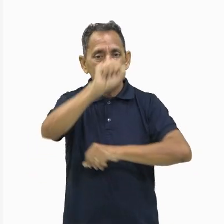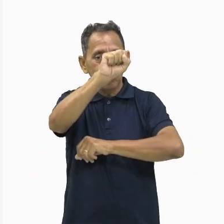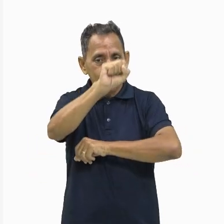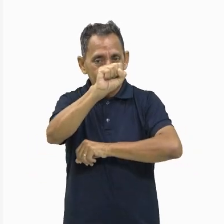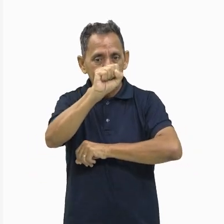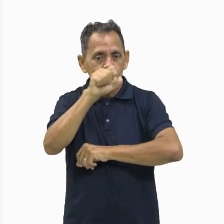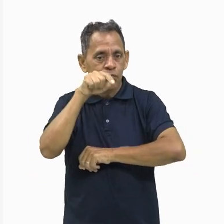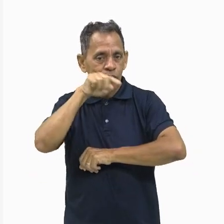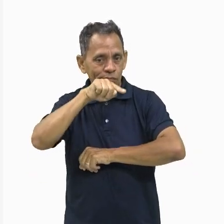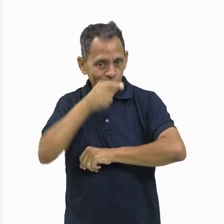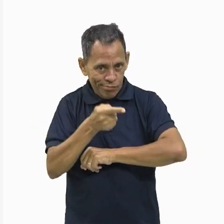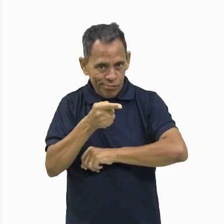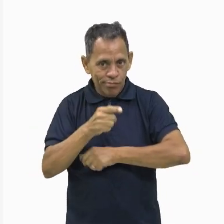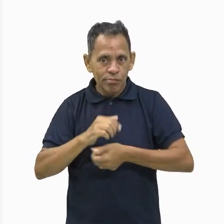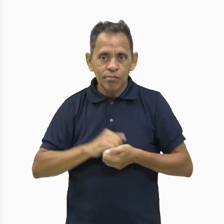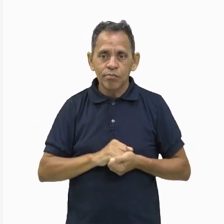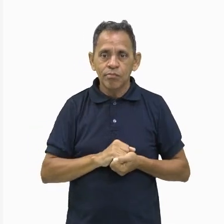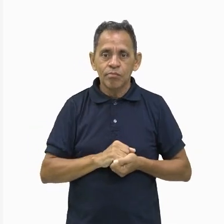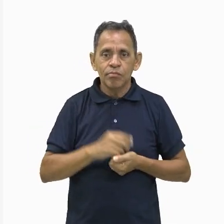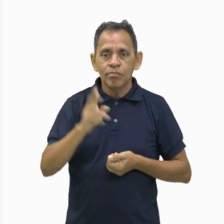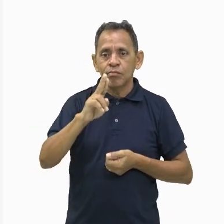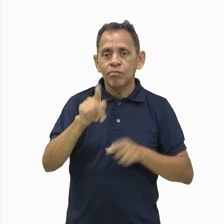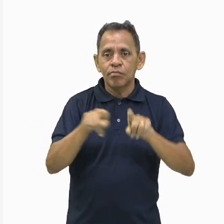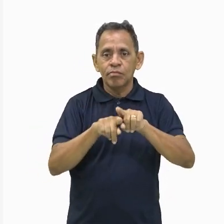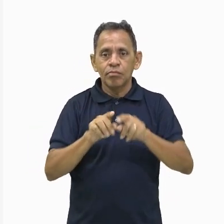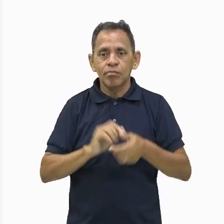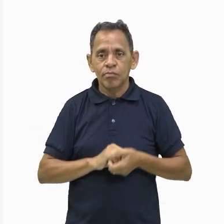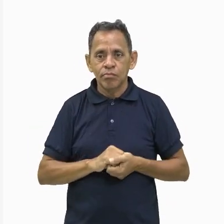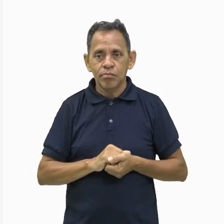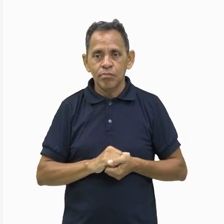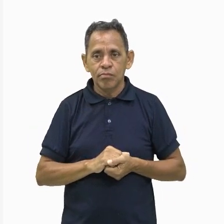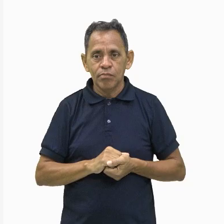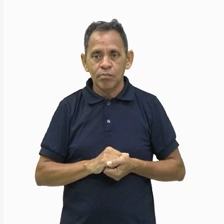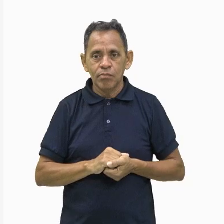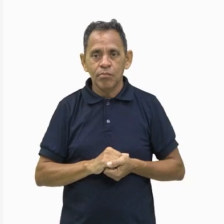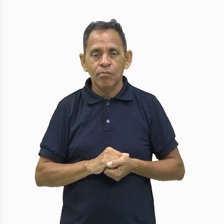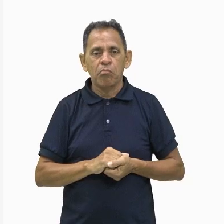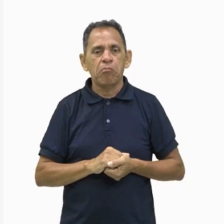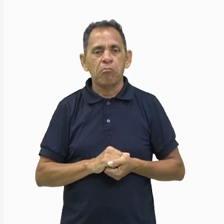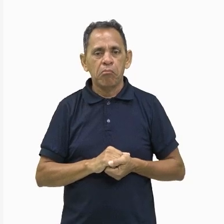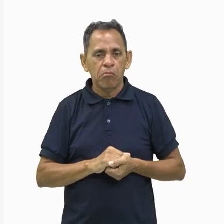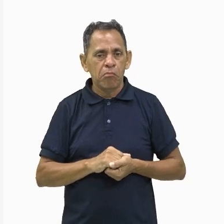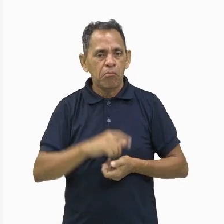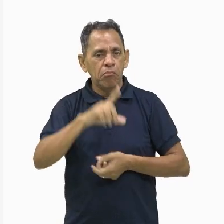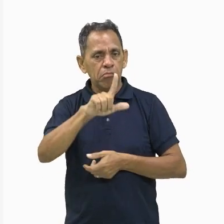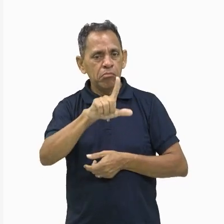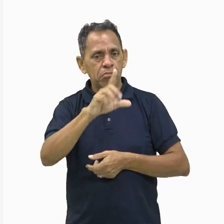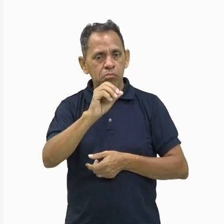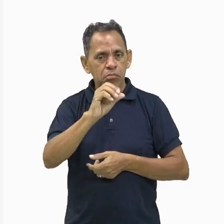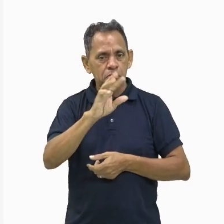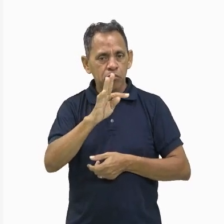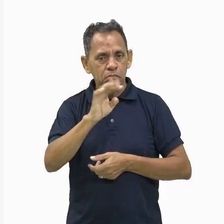no mês de maio. Olha só, R$8.000 o lote. Em maio.